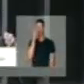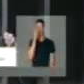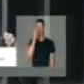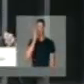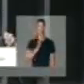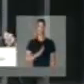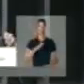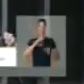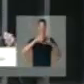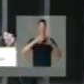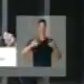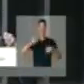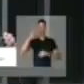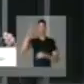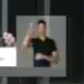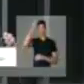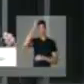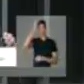nos territórios capixaba.